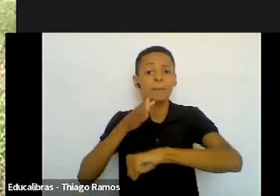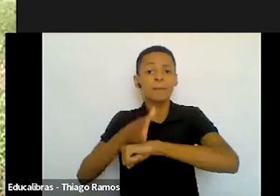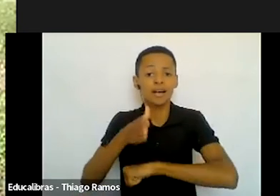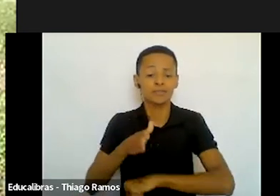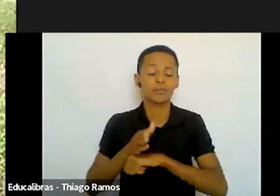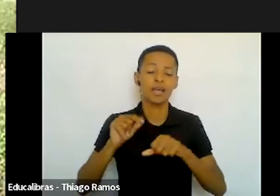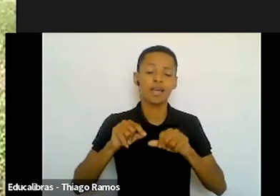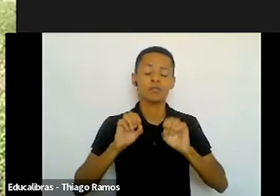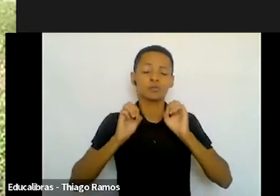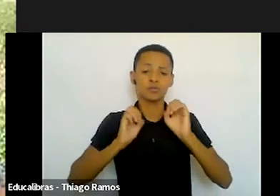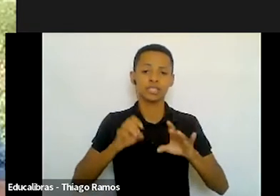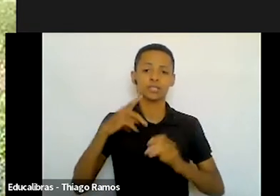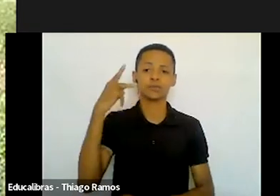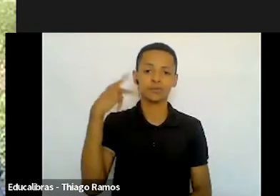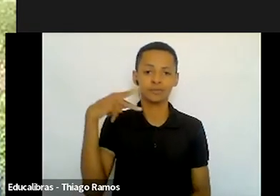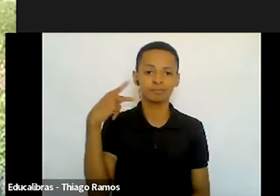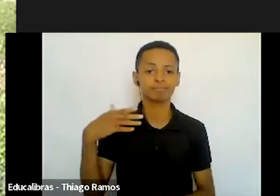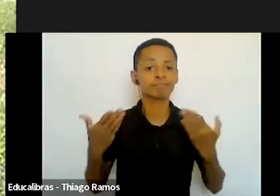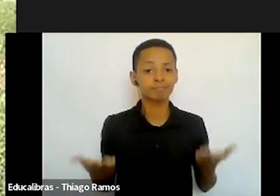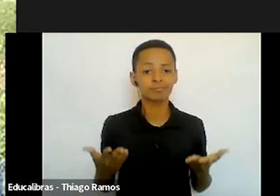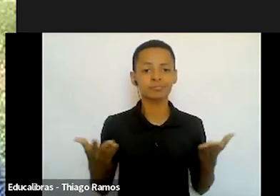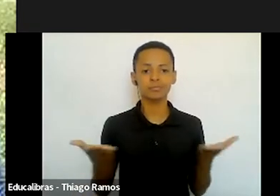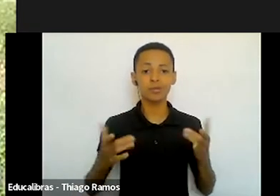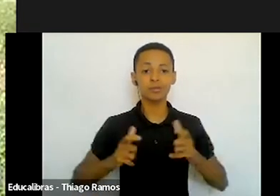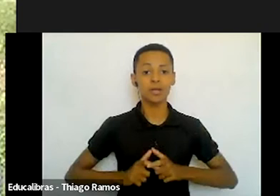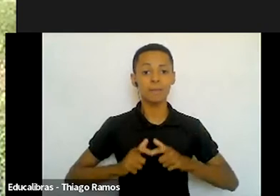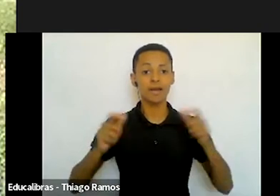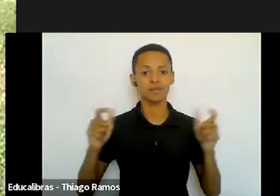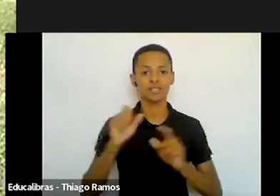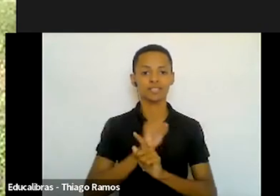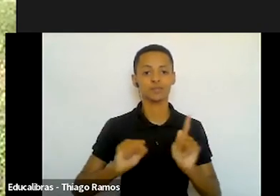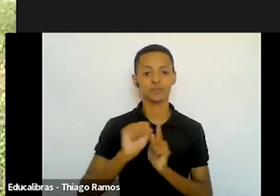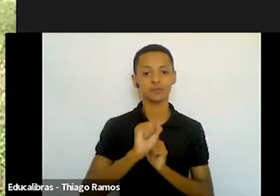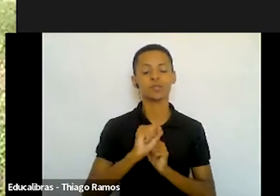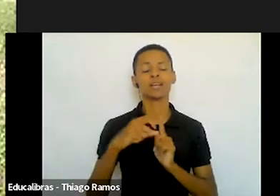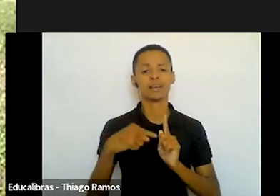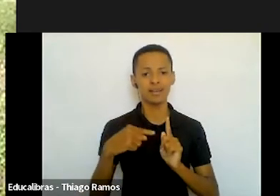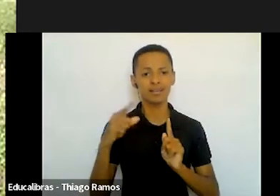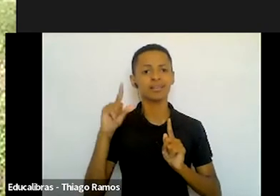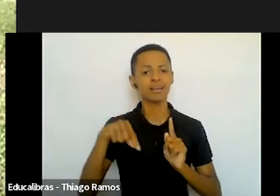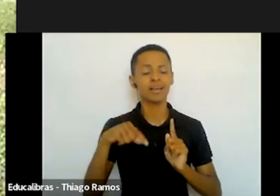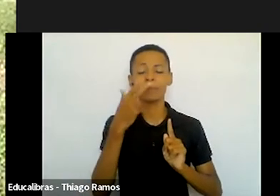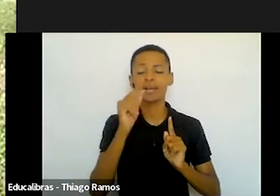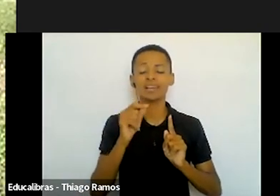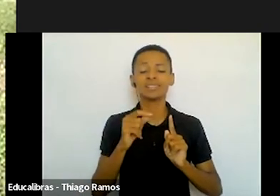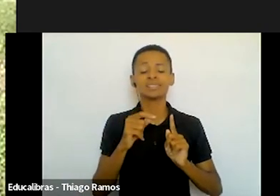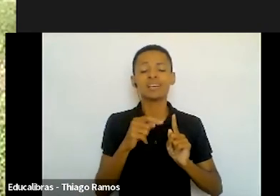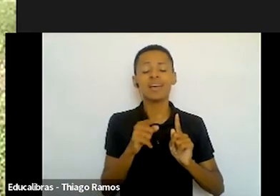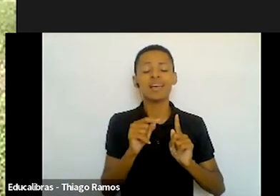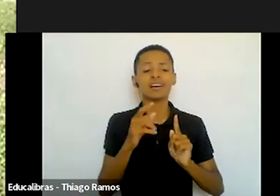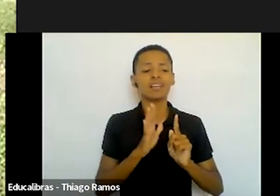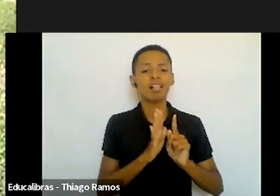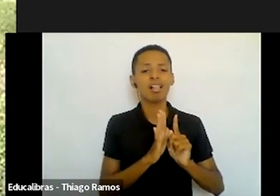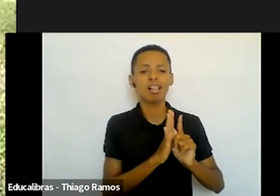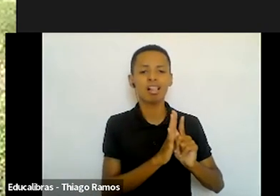da política. Então, hoje, a maioria da sociedade está distante dessa discussão. Não é que ela está distante, ela está sendo afastada, ela está